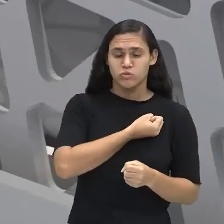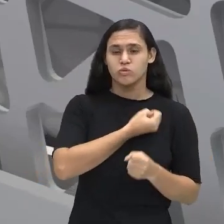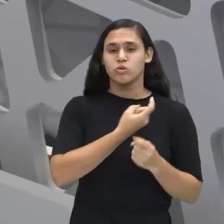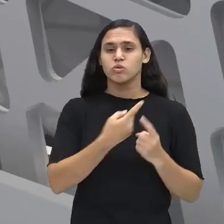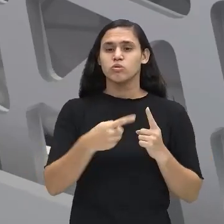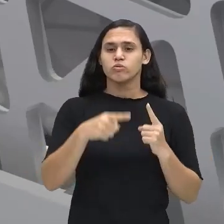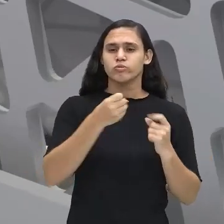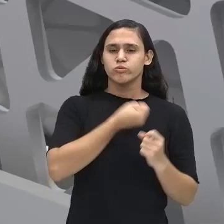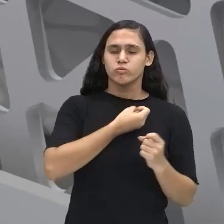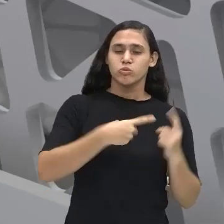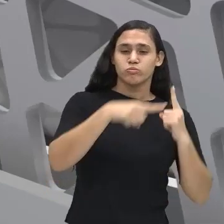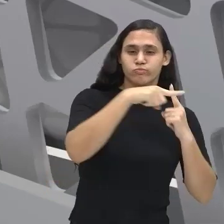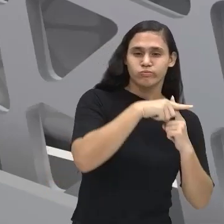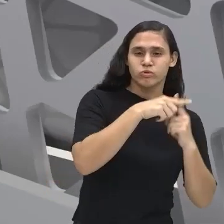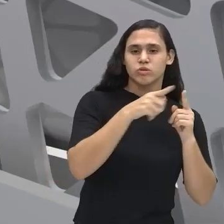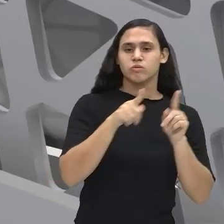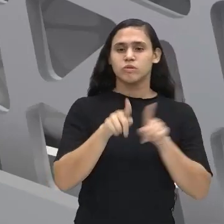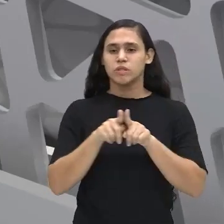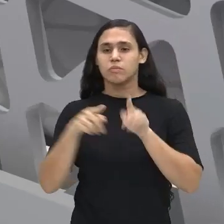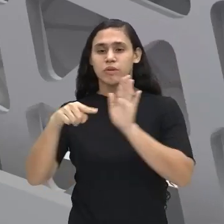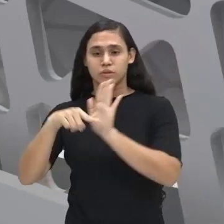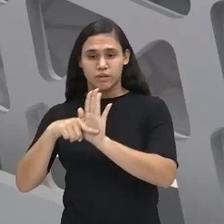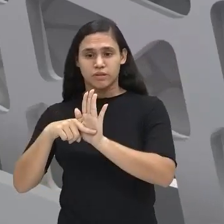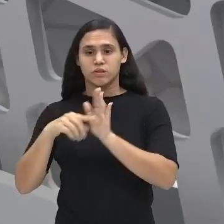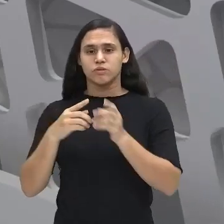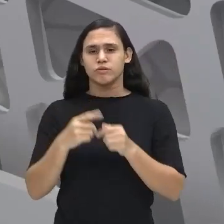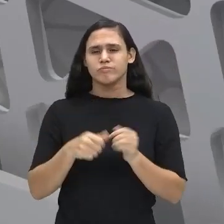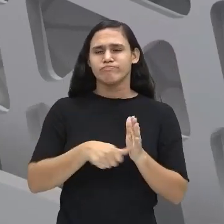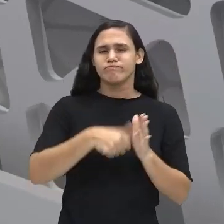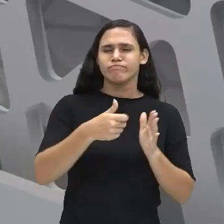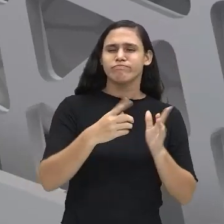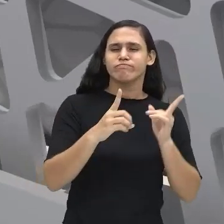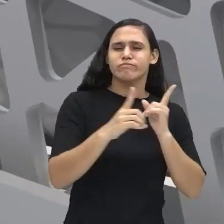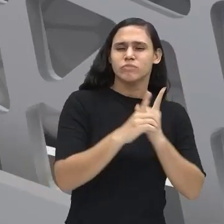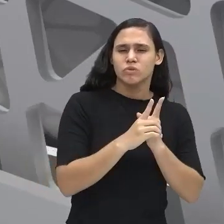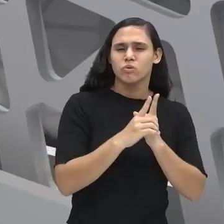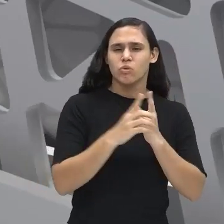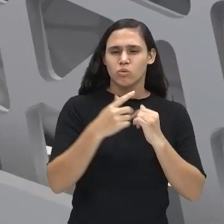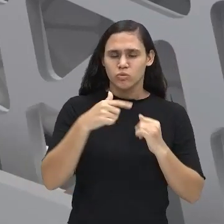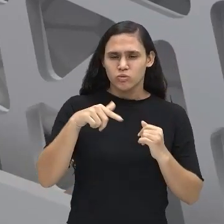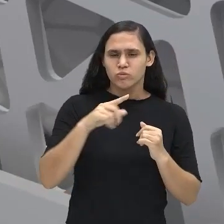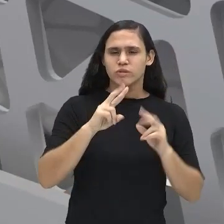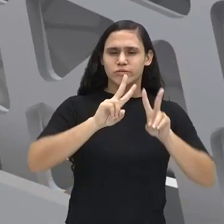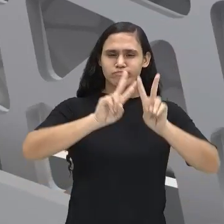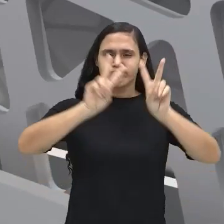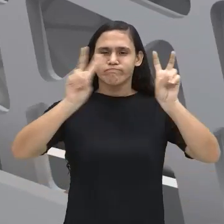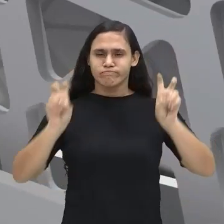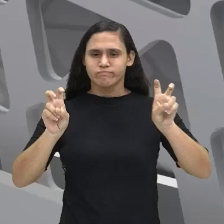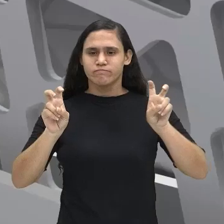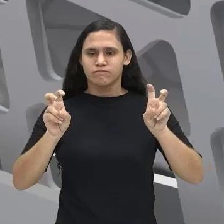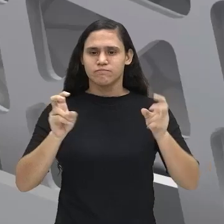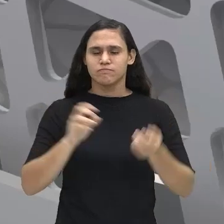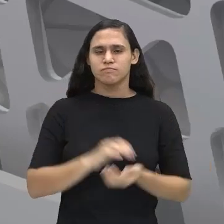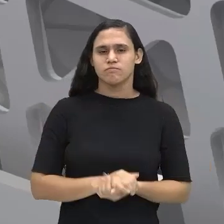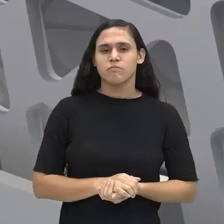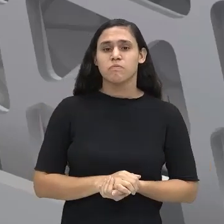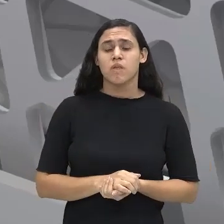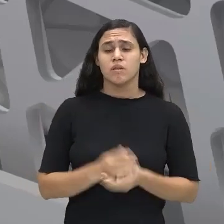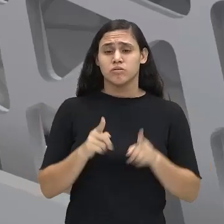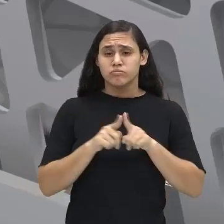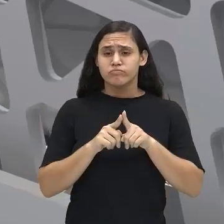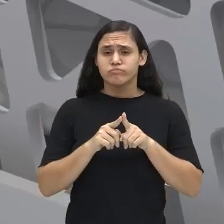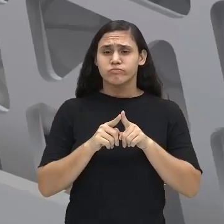e números negativos, né? Foi o primeiro encontro de vocês com esse conjunto numérico. E vamos ver